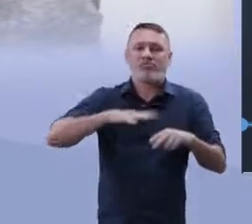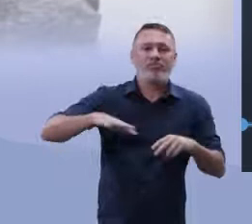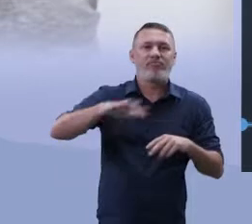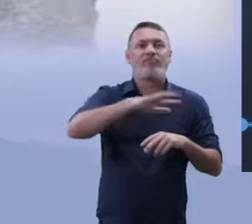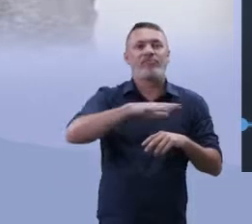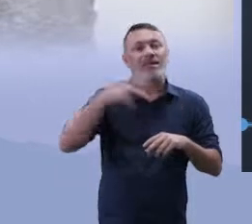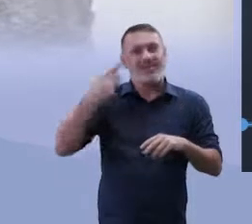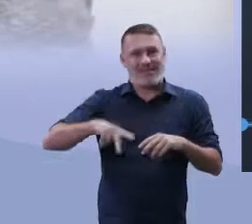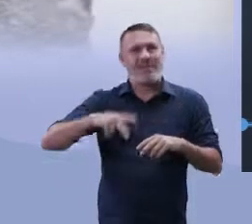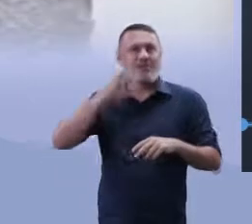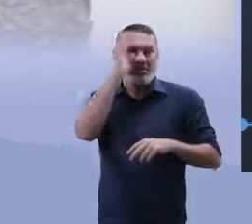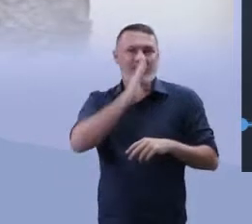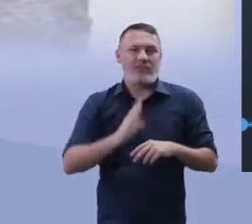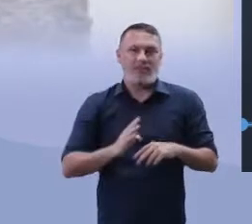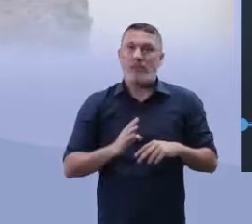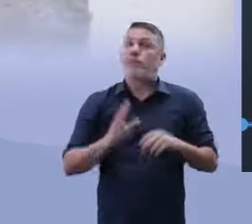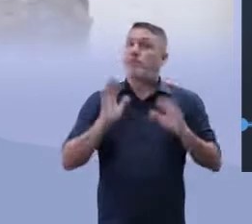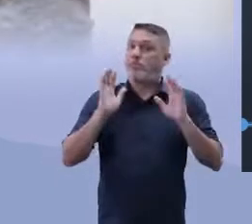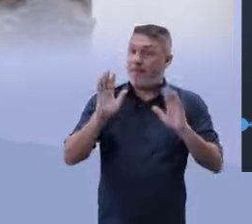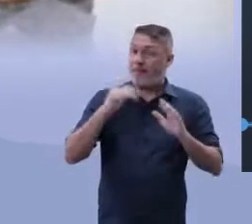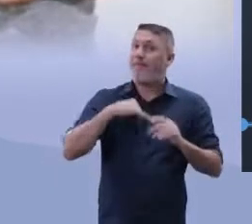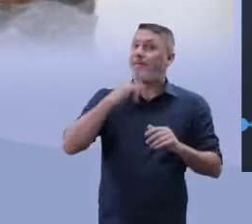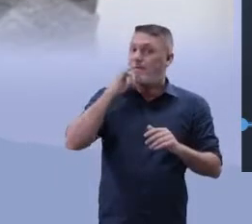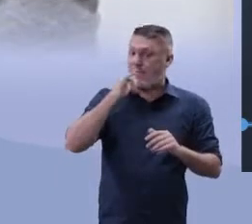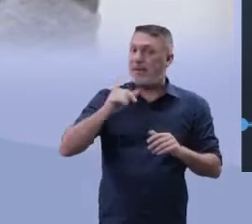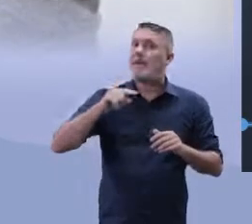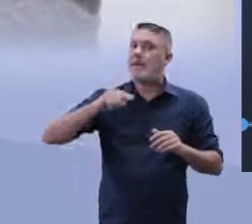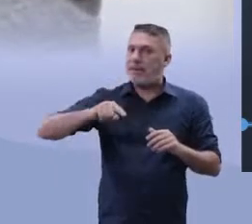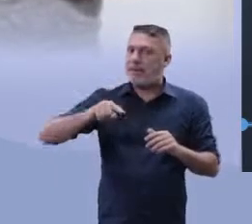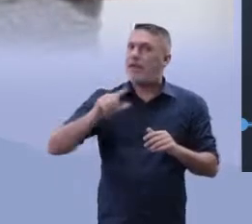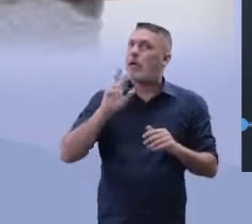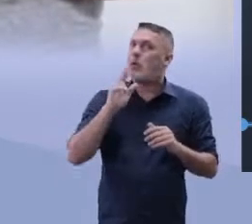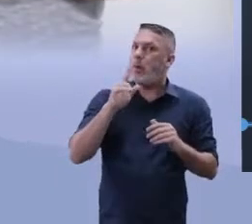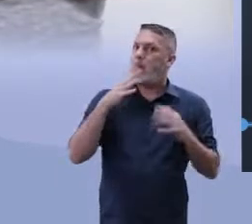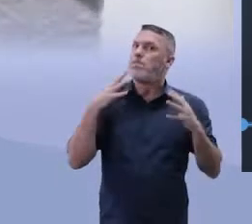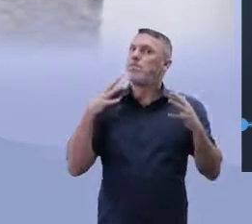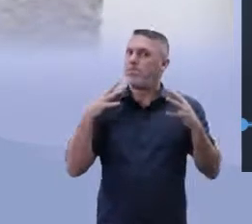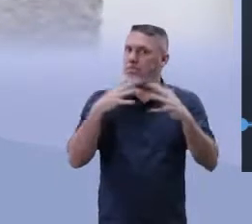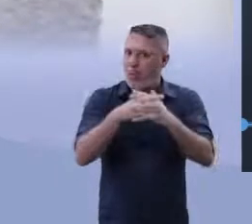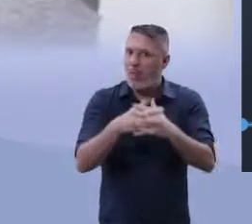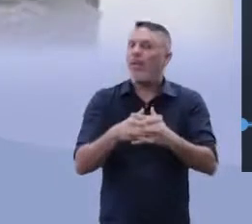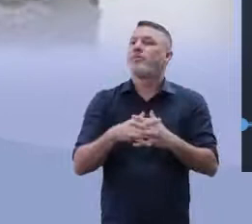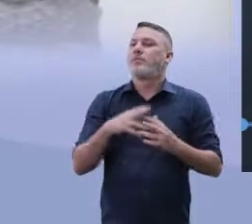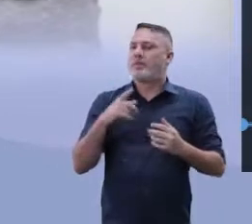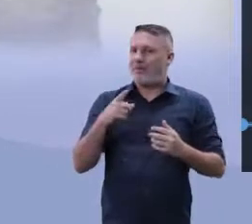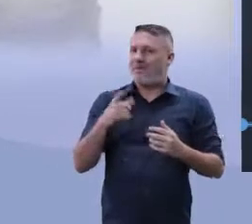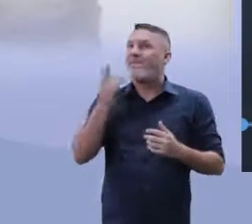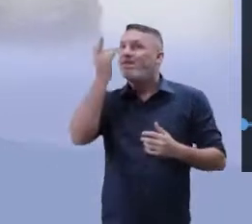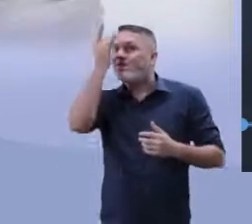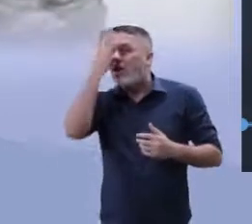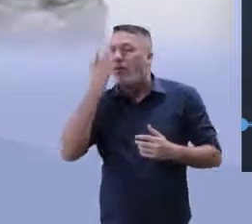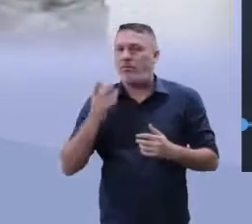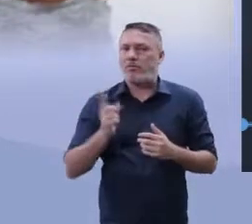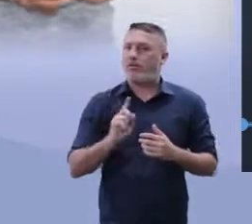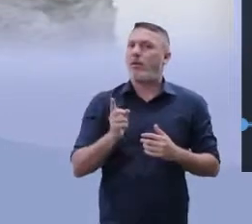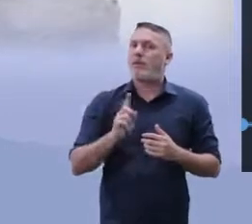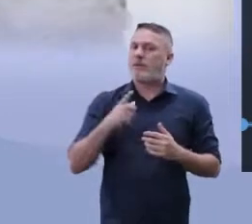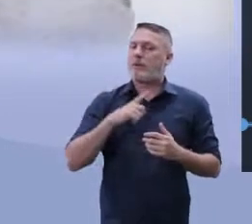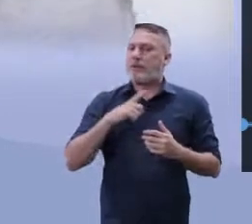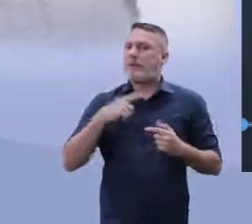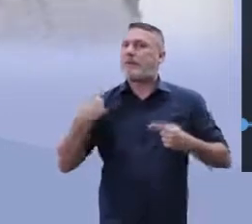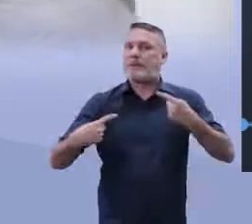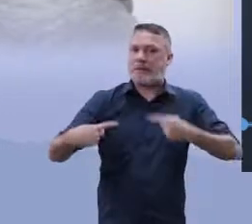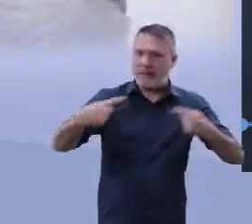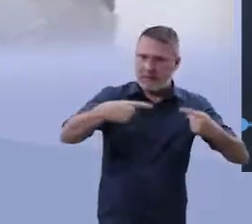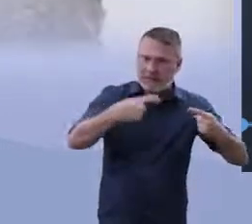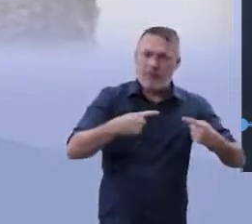Logo de cara eu preciso falar com vocês que é um tema polêmico. Ele é um tema polêmico.